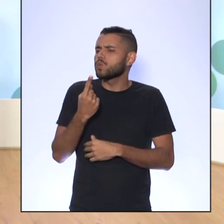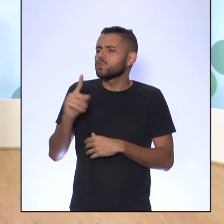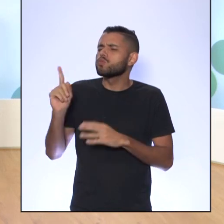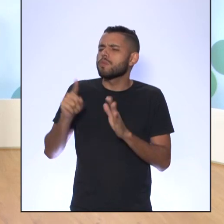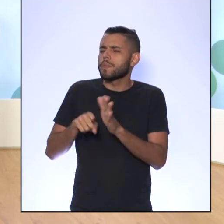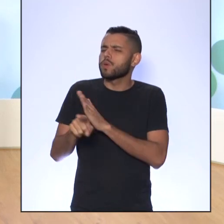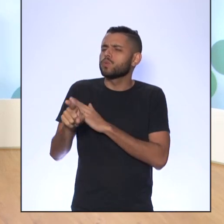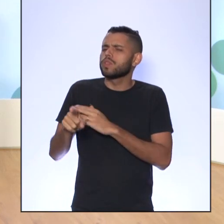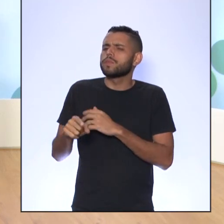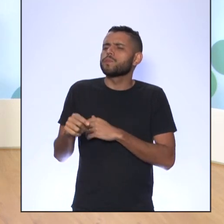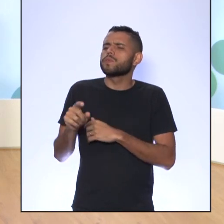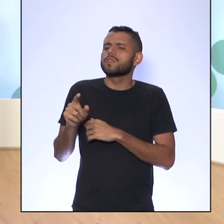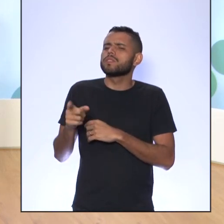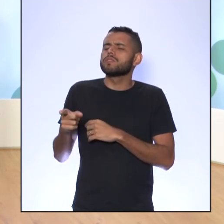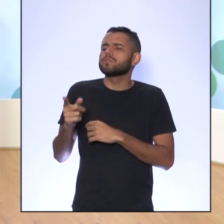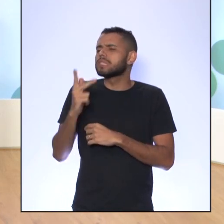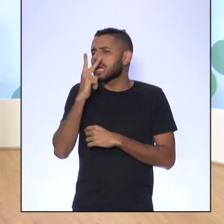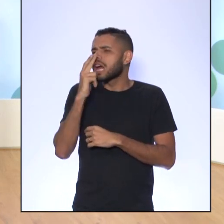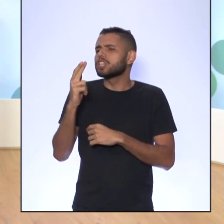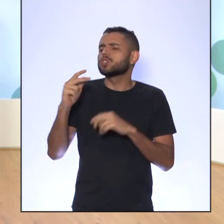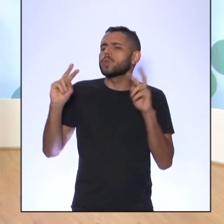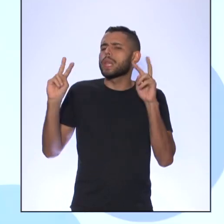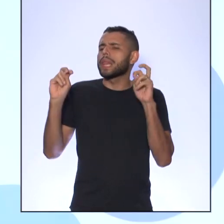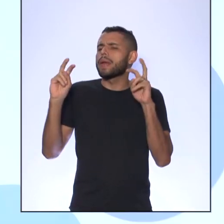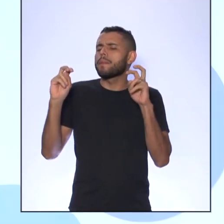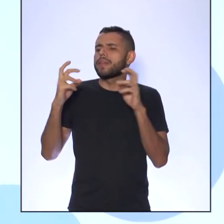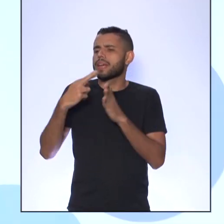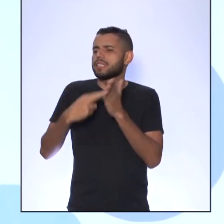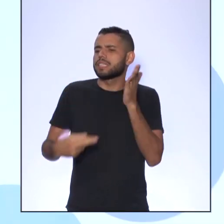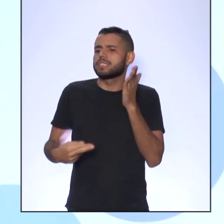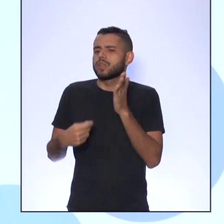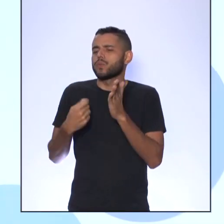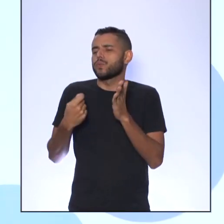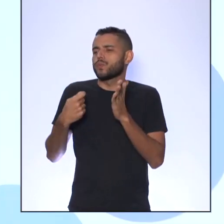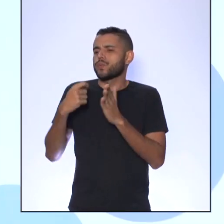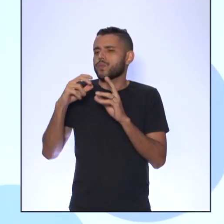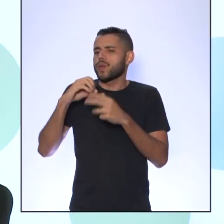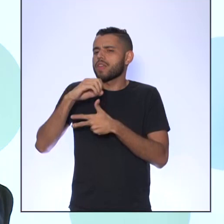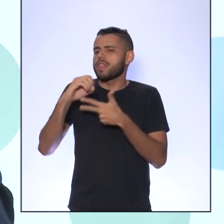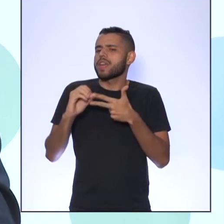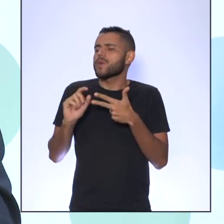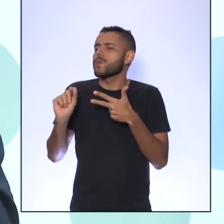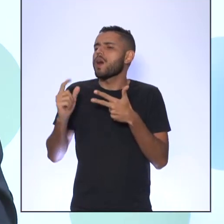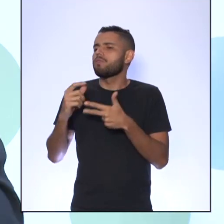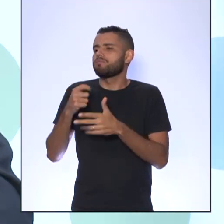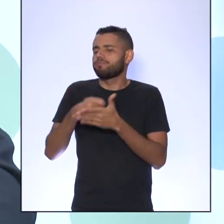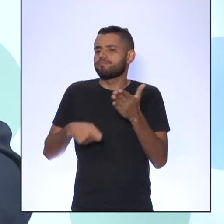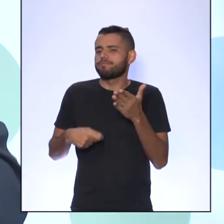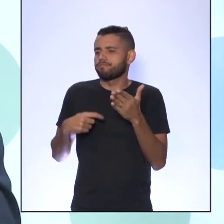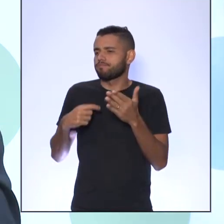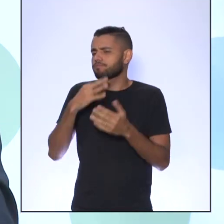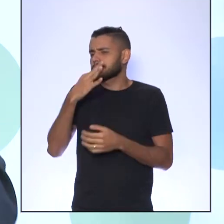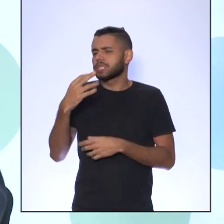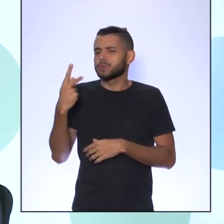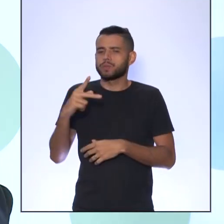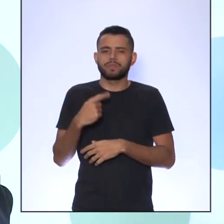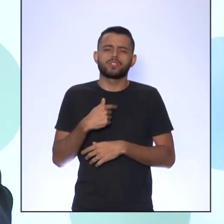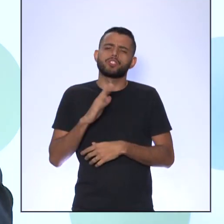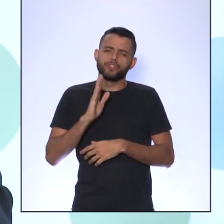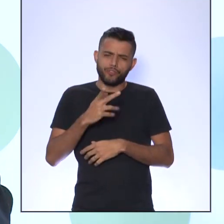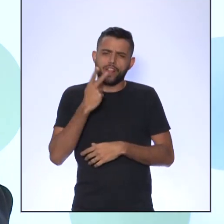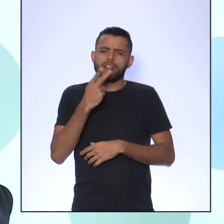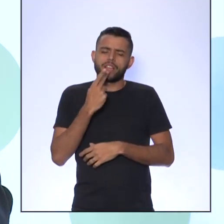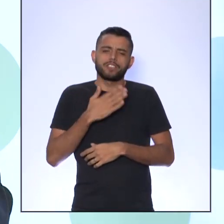pergunta. Claro. Qual o teu chute para o tema da redação do Enem? É difícil. Eu já dei o meu aqui na semana passada,